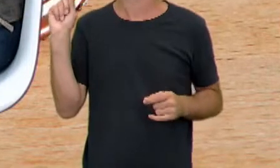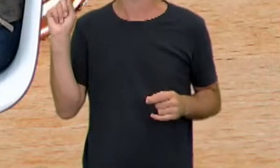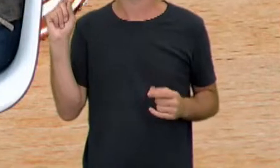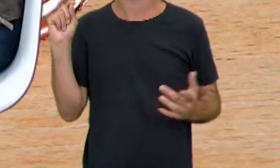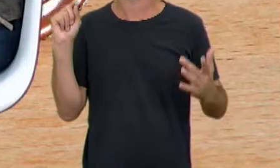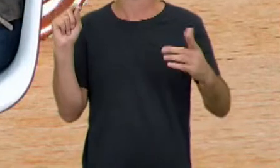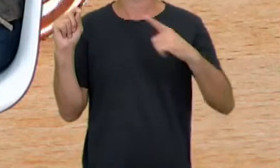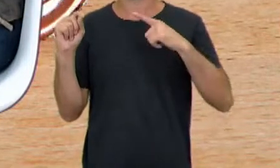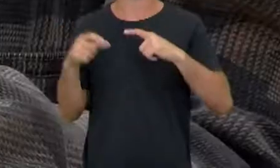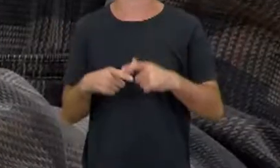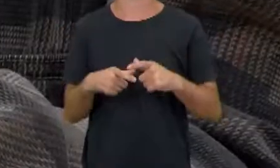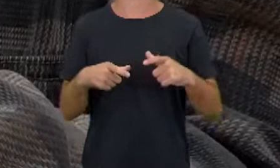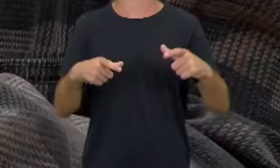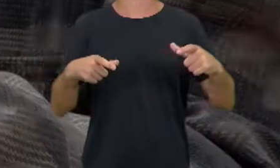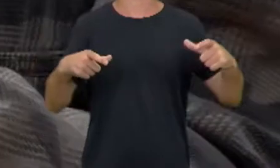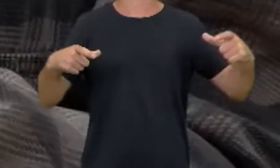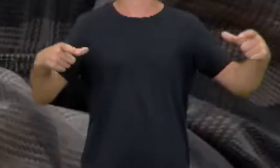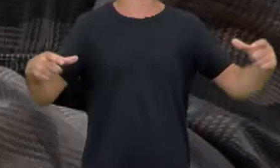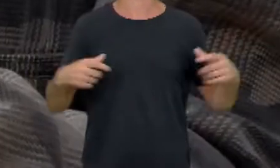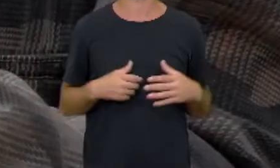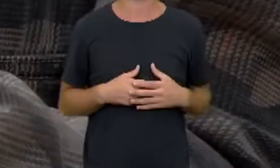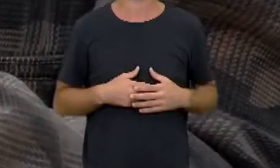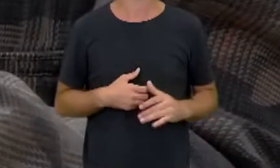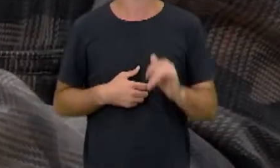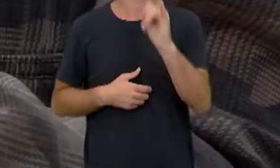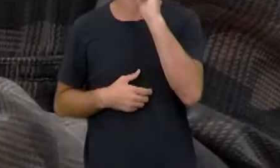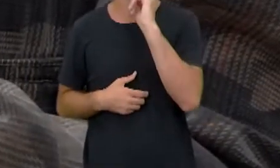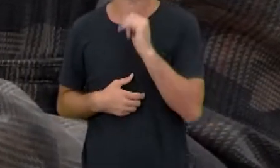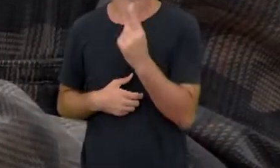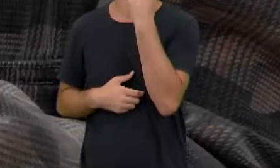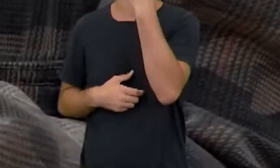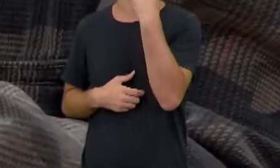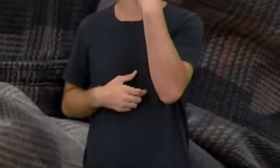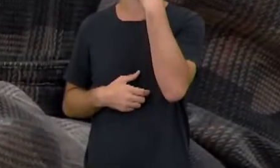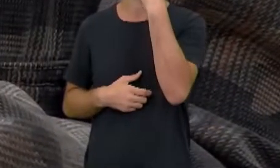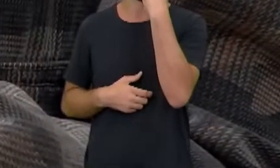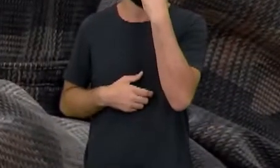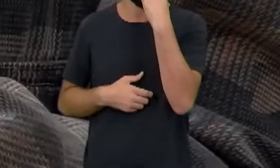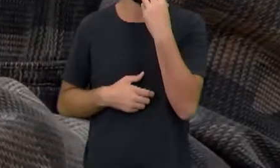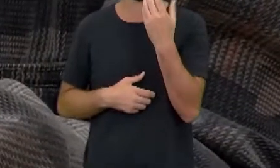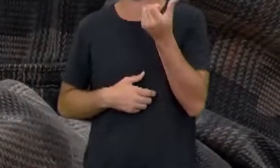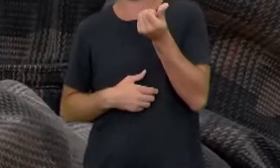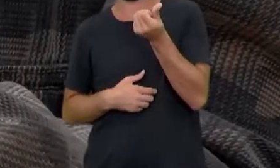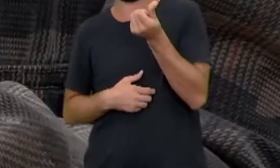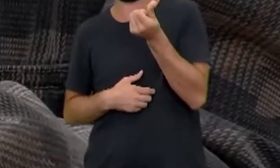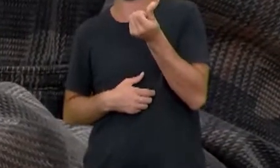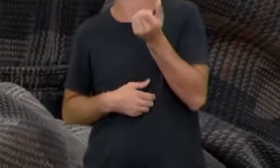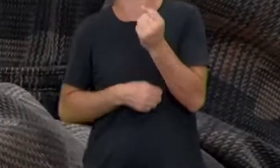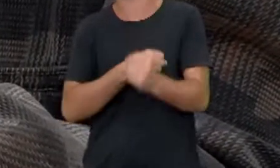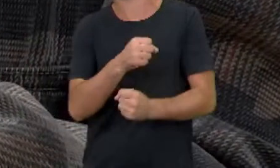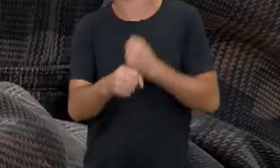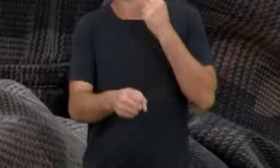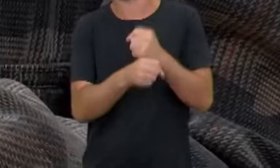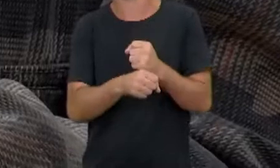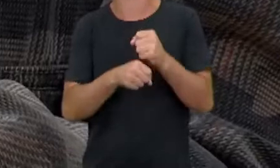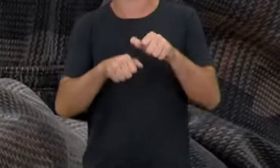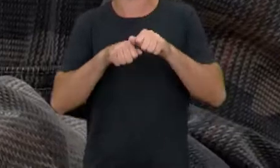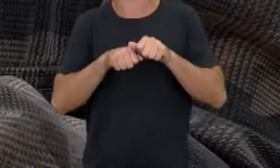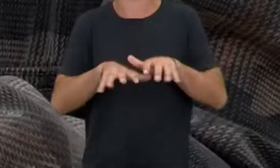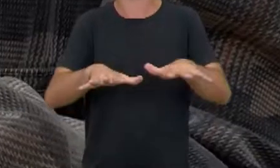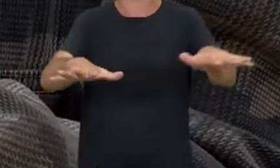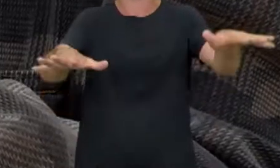populacional. Um casal de animais, num período de 6 anos, pode gerar até 70 mil descendentes. É